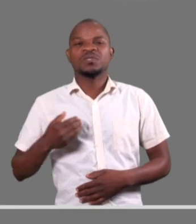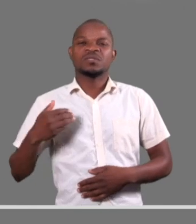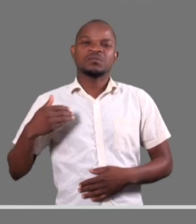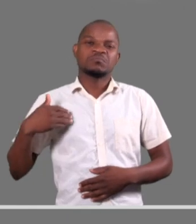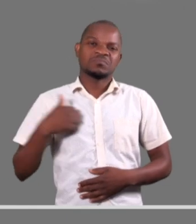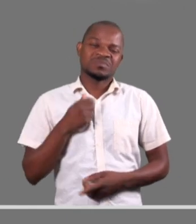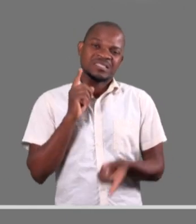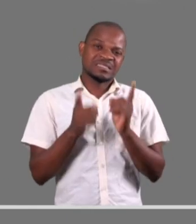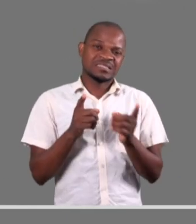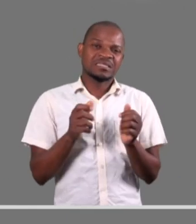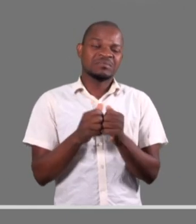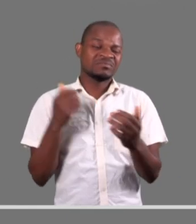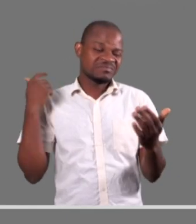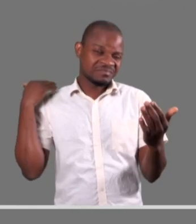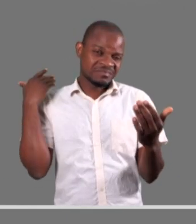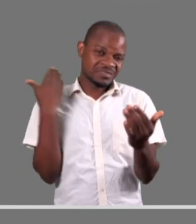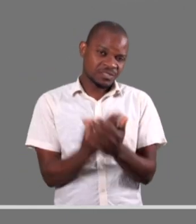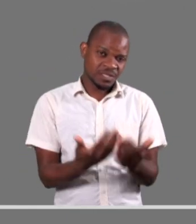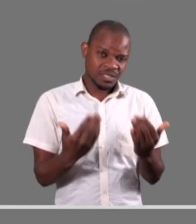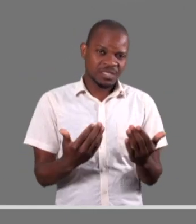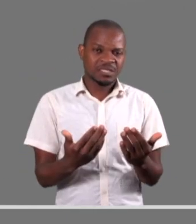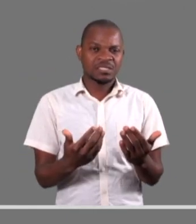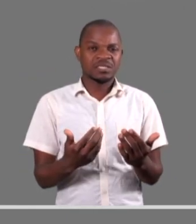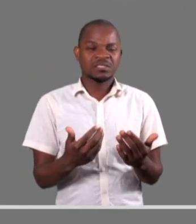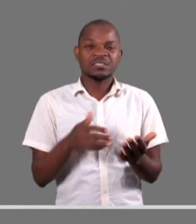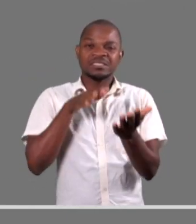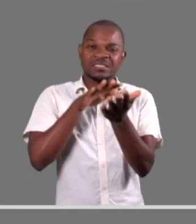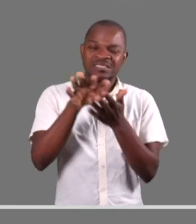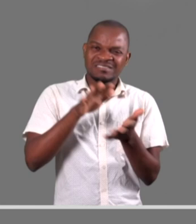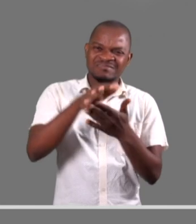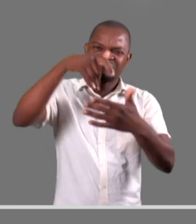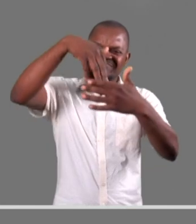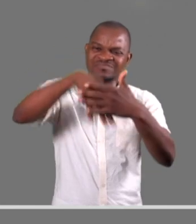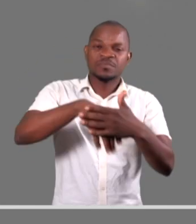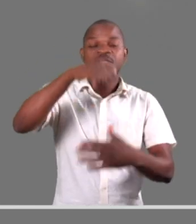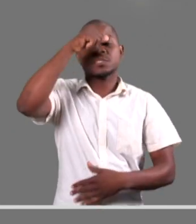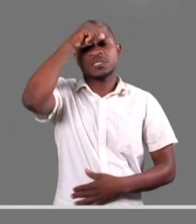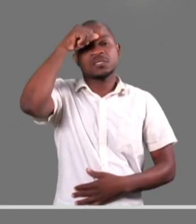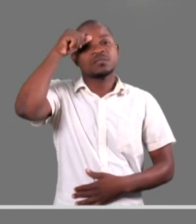Até hoje, não consigo detalhar como é que foi.